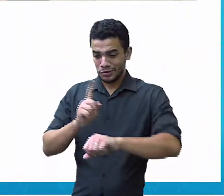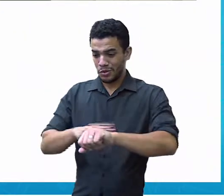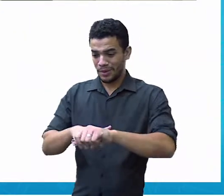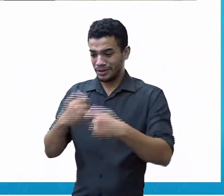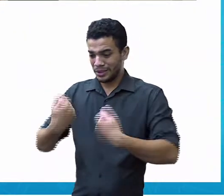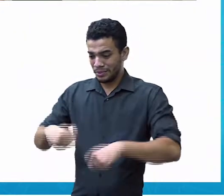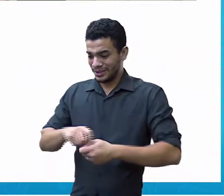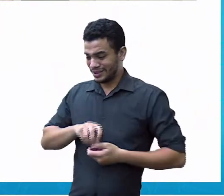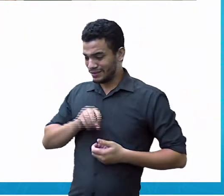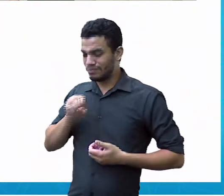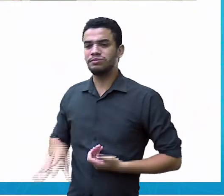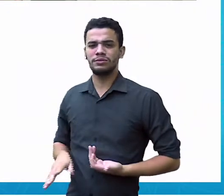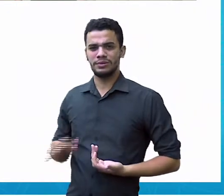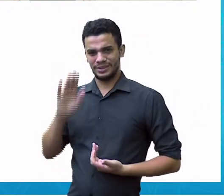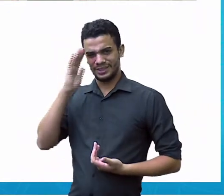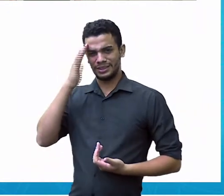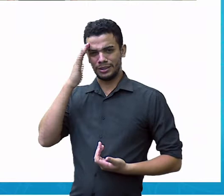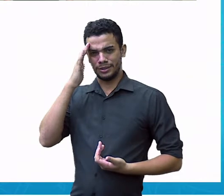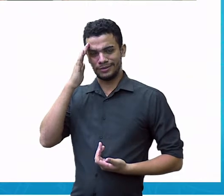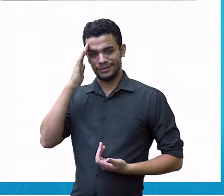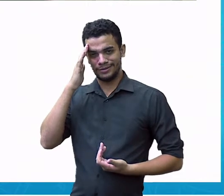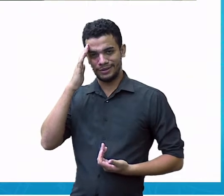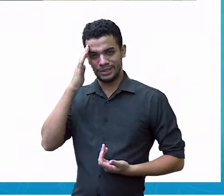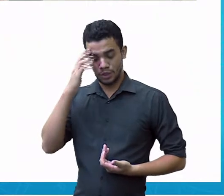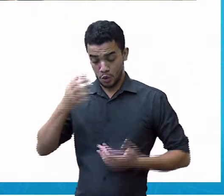pelo sistema nervoso.